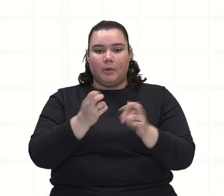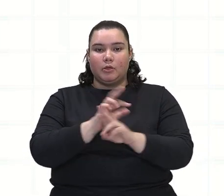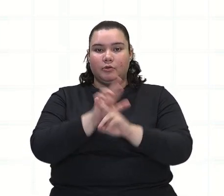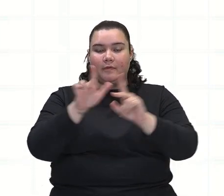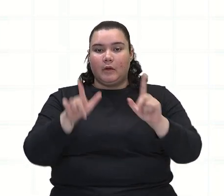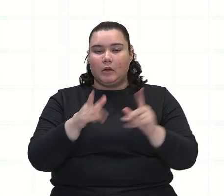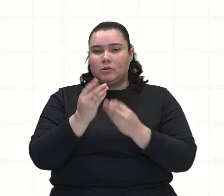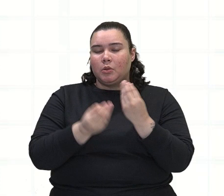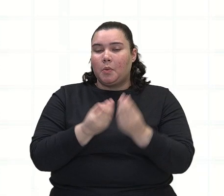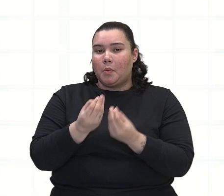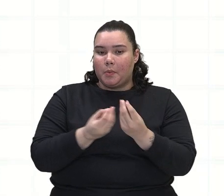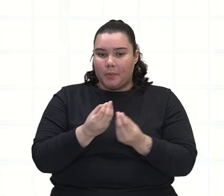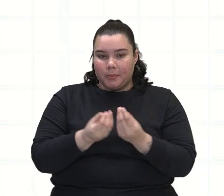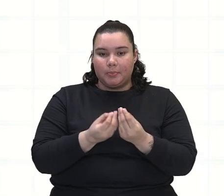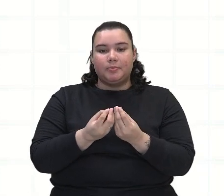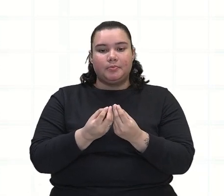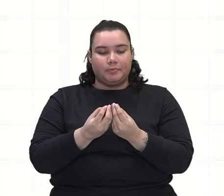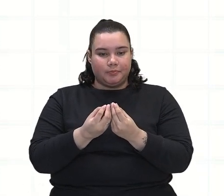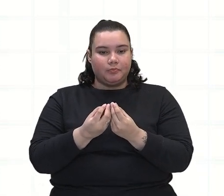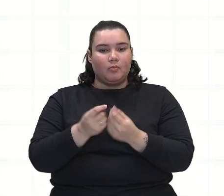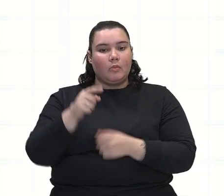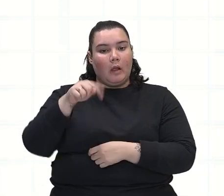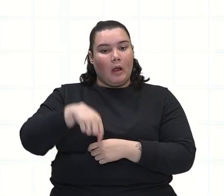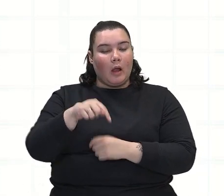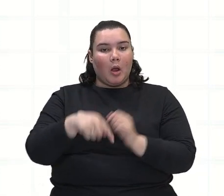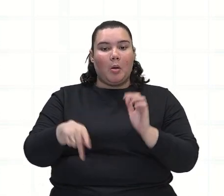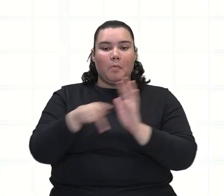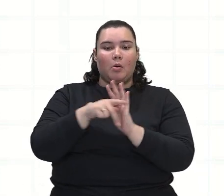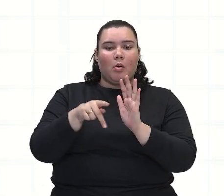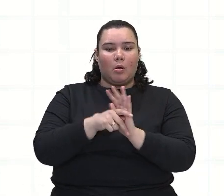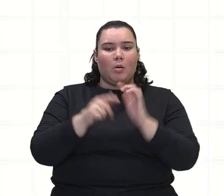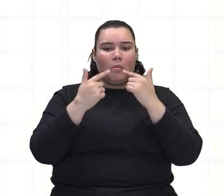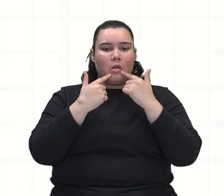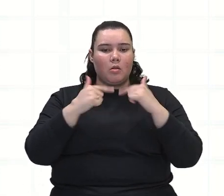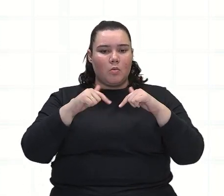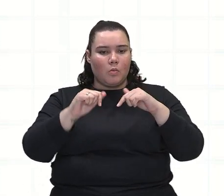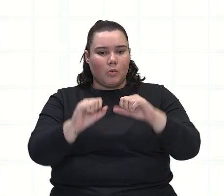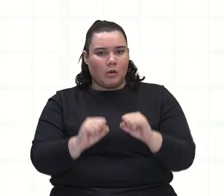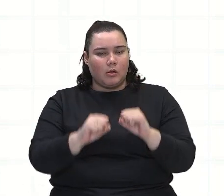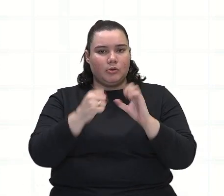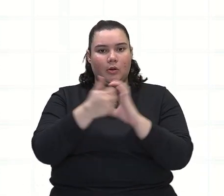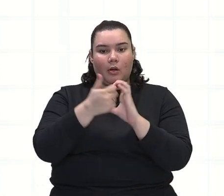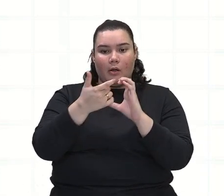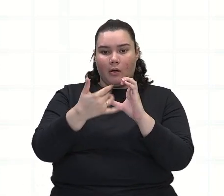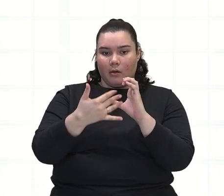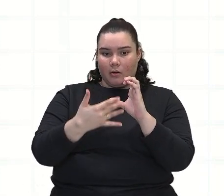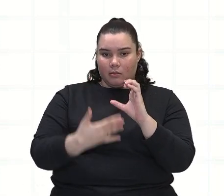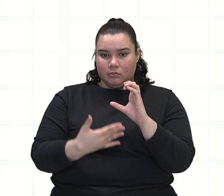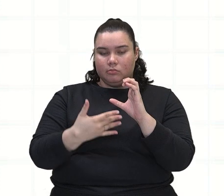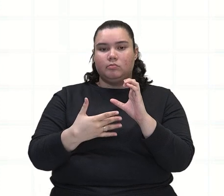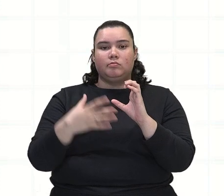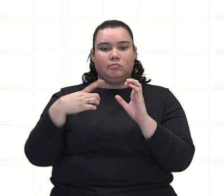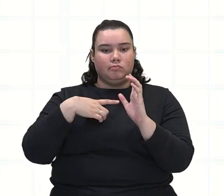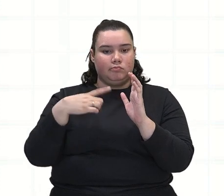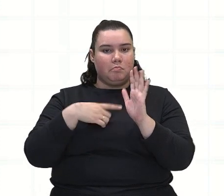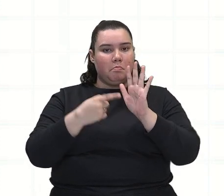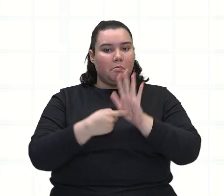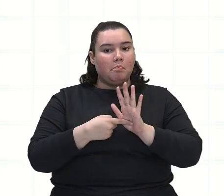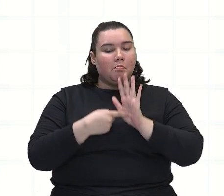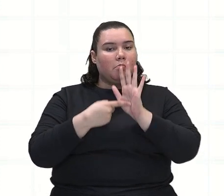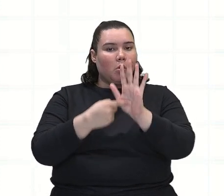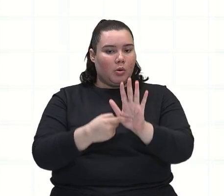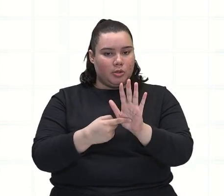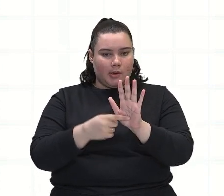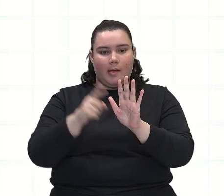diferenciados. Isso de acordo com os traços linguísticos que eles apresentam, né, seus aspectos linguísticos,